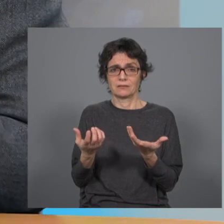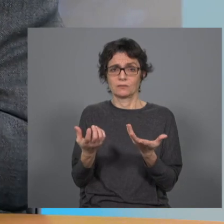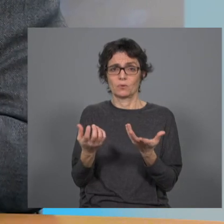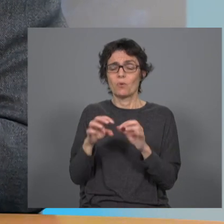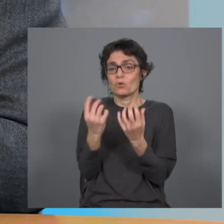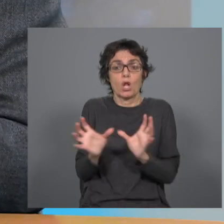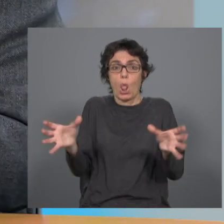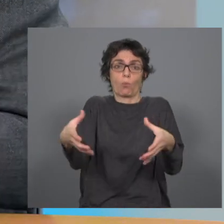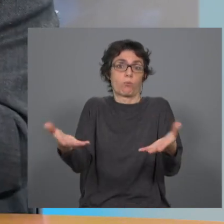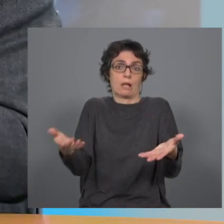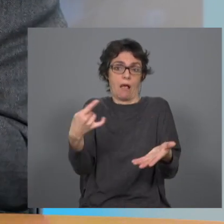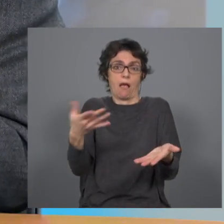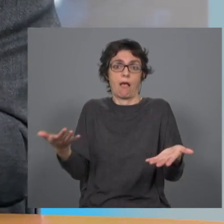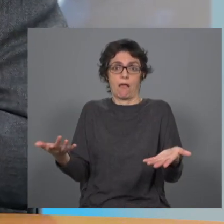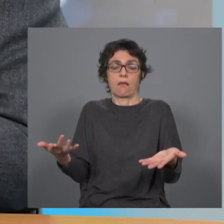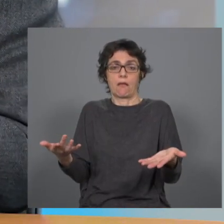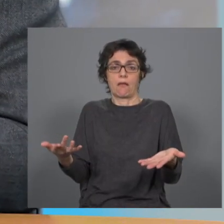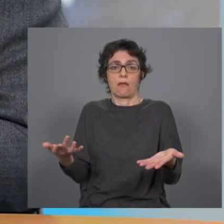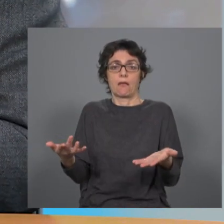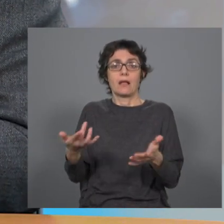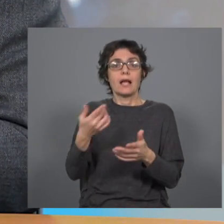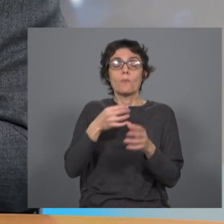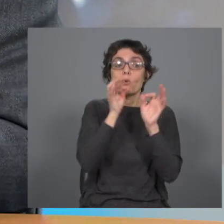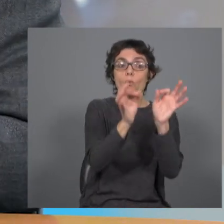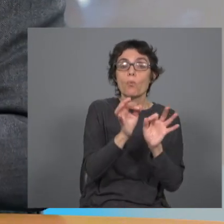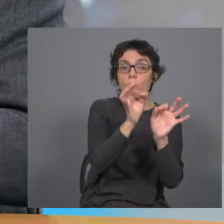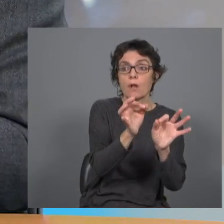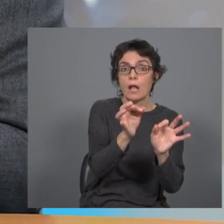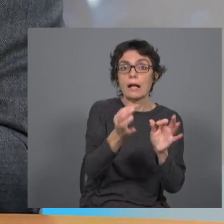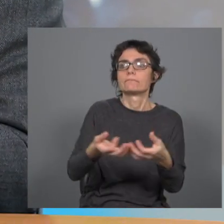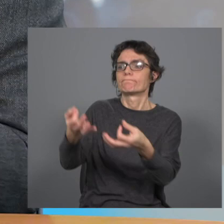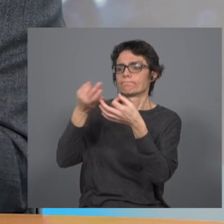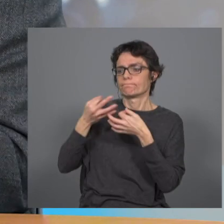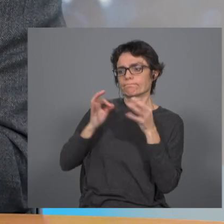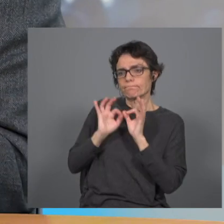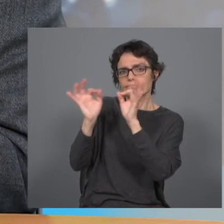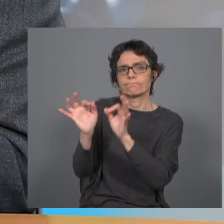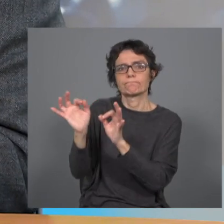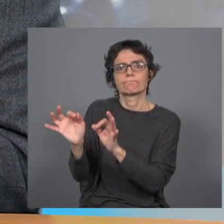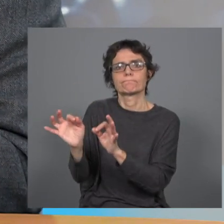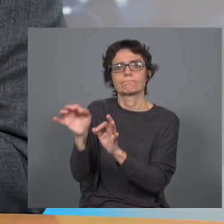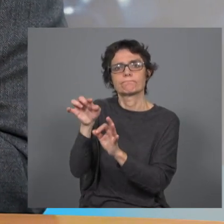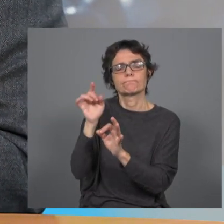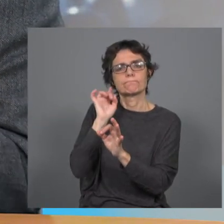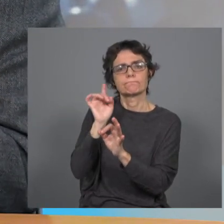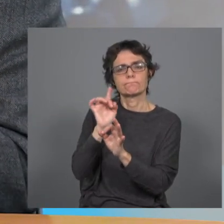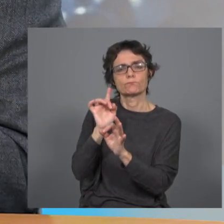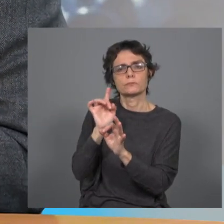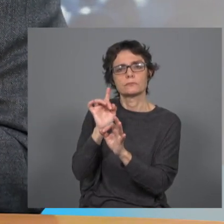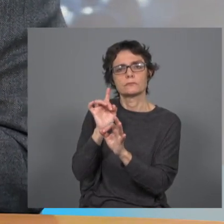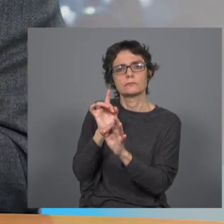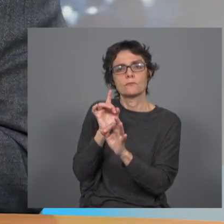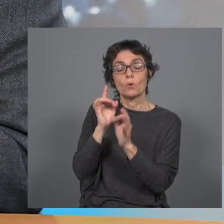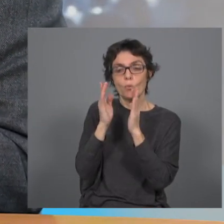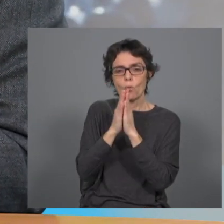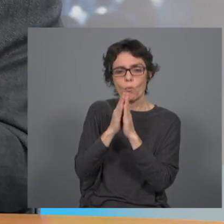todos entre uns e outros, a necessidade do cuidado que temos que ter uns pelos outros. Ora bem, o rito das cinzas, sendo um rito, é um rito plenamente pessoal, ou